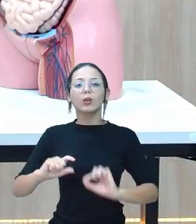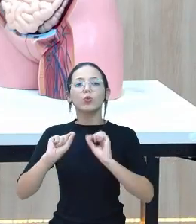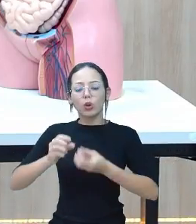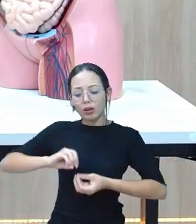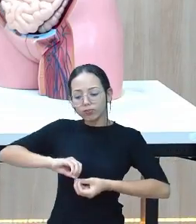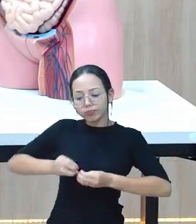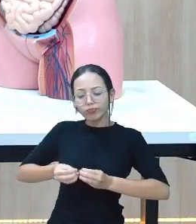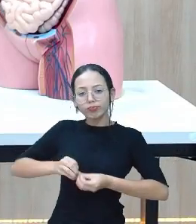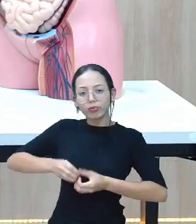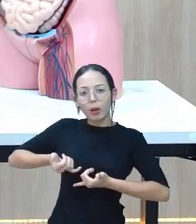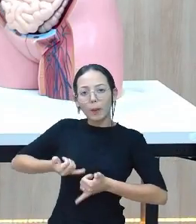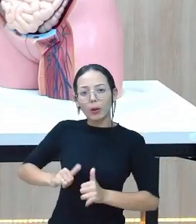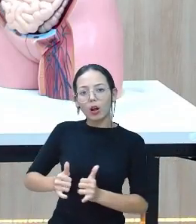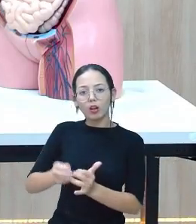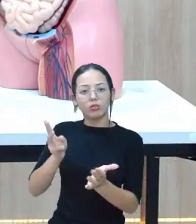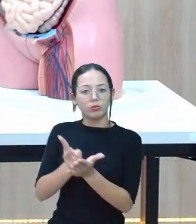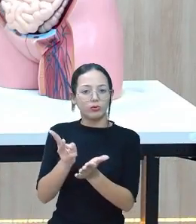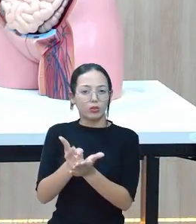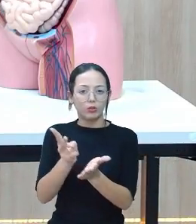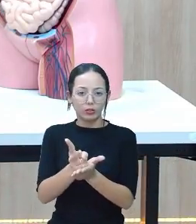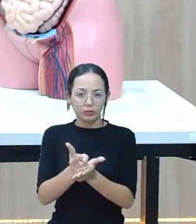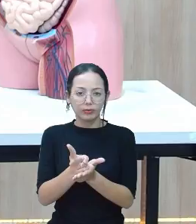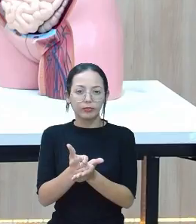metabolismo funcionando corretamente.